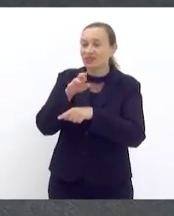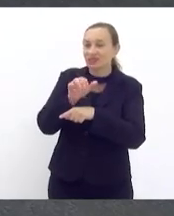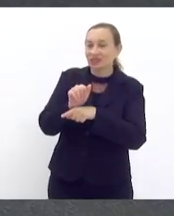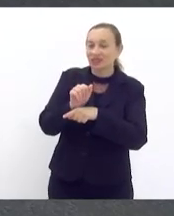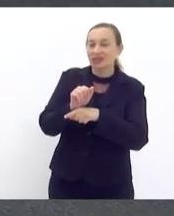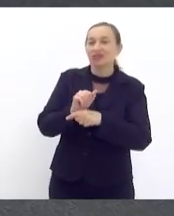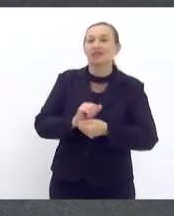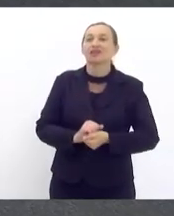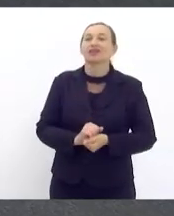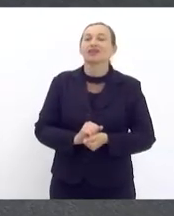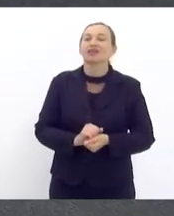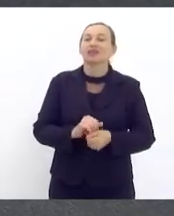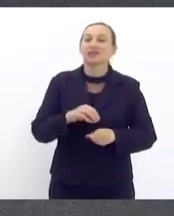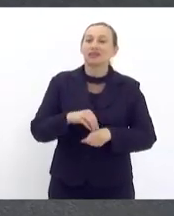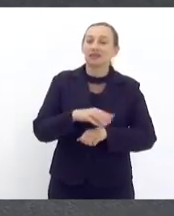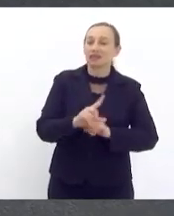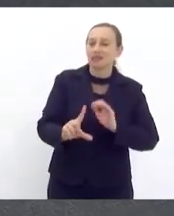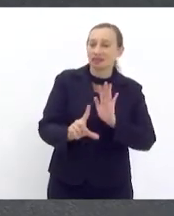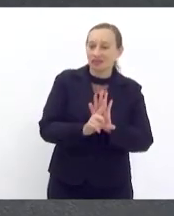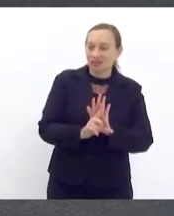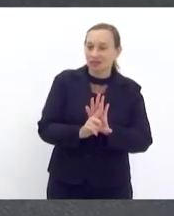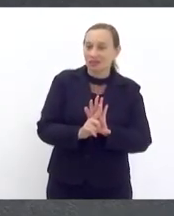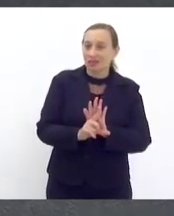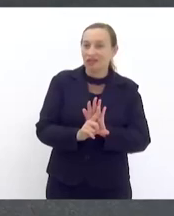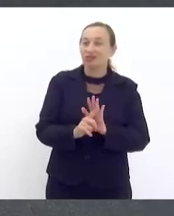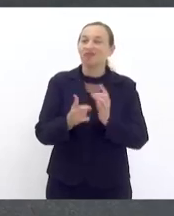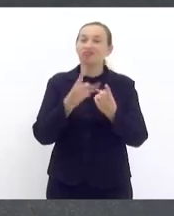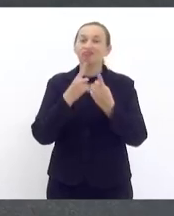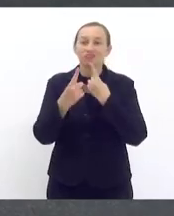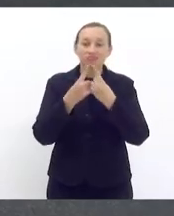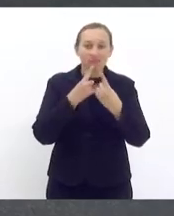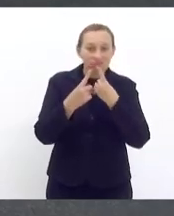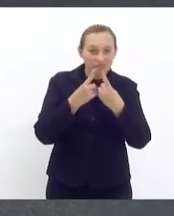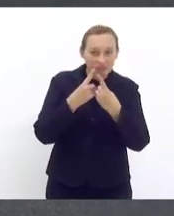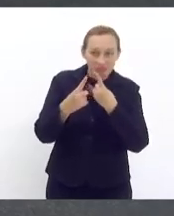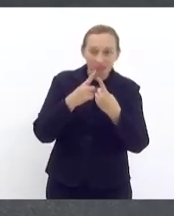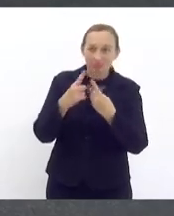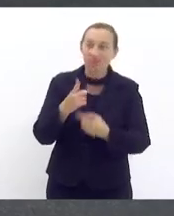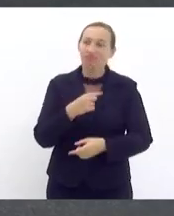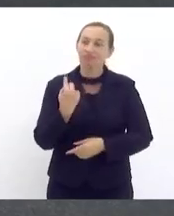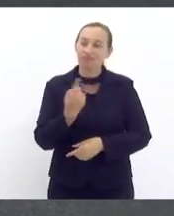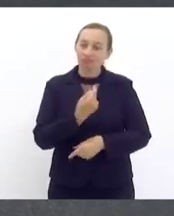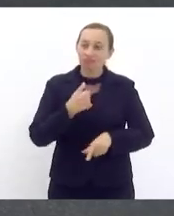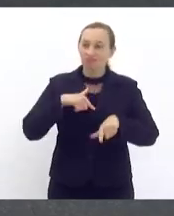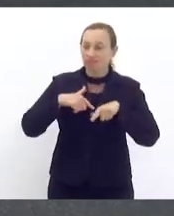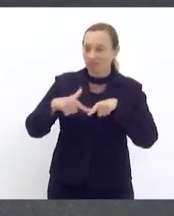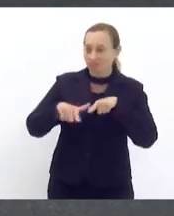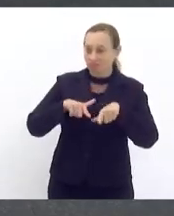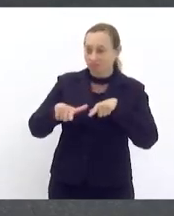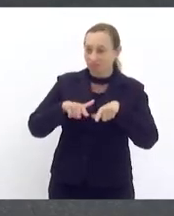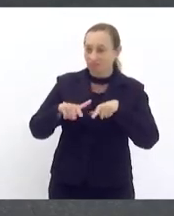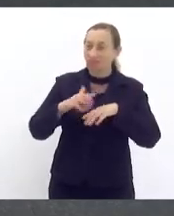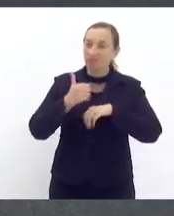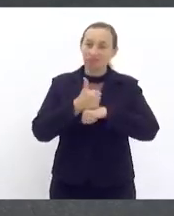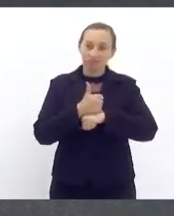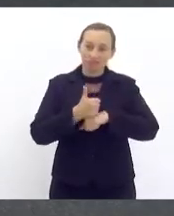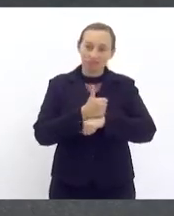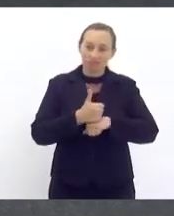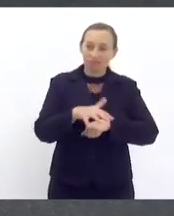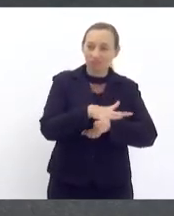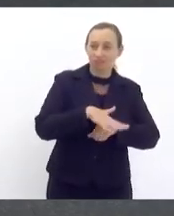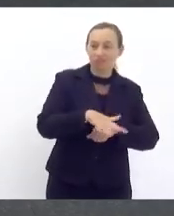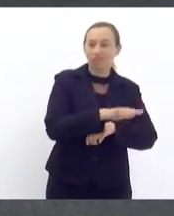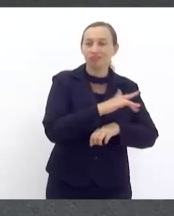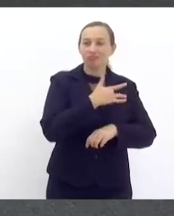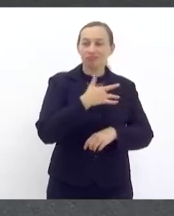indicação Legislativa é fruto desse diálogo do nosso mandato com os profissionais da área da saúde